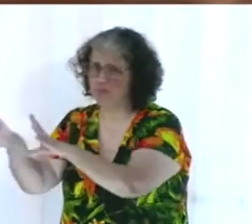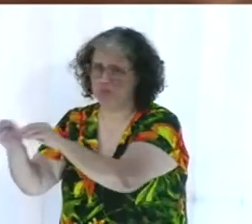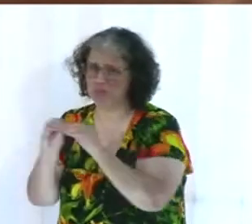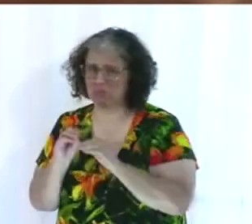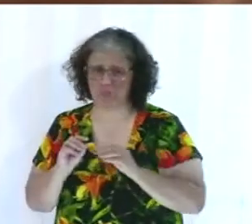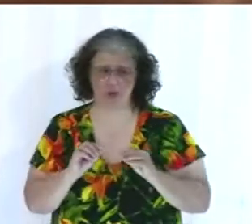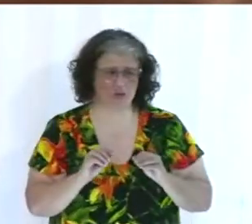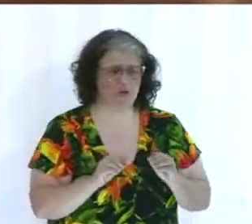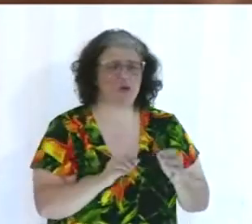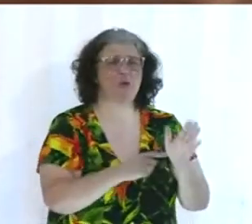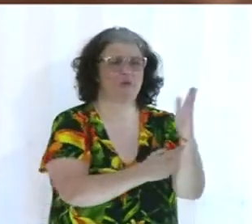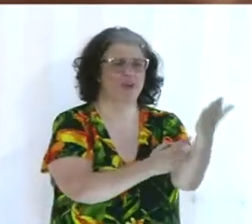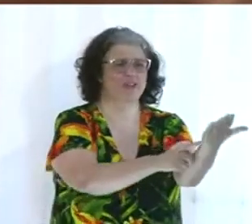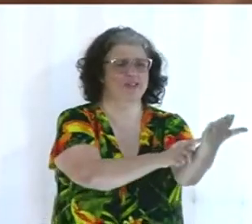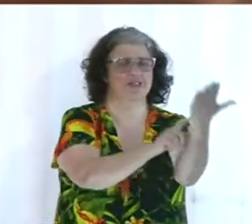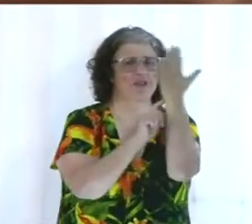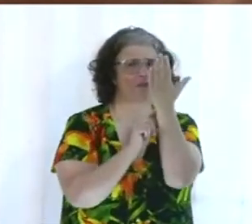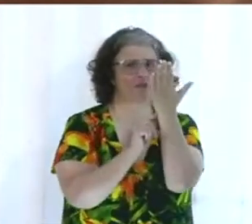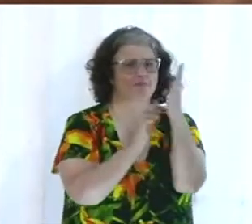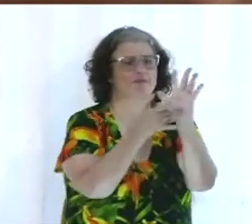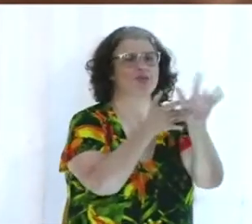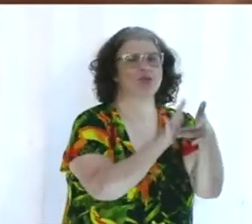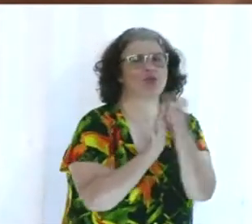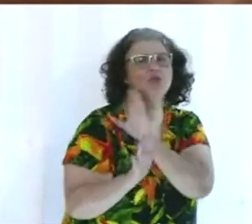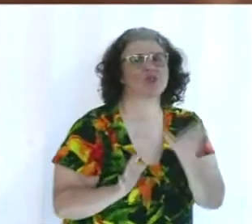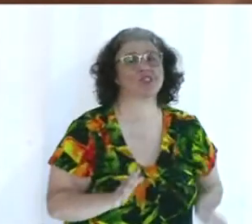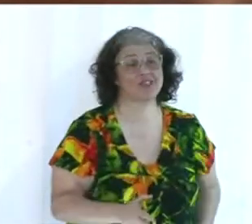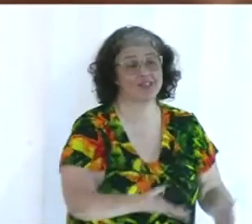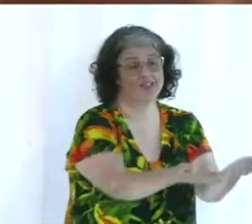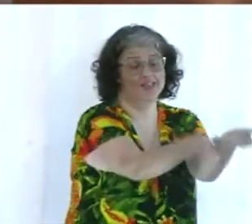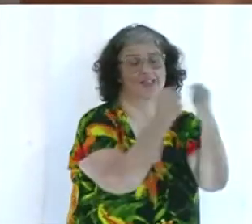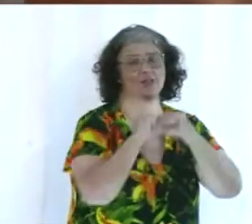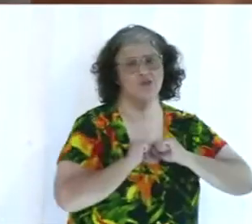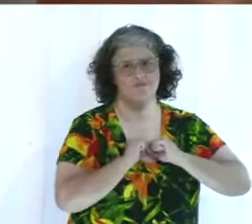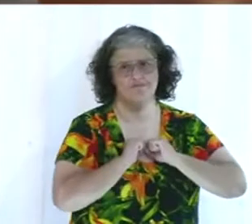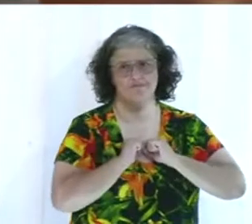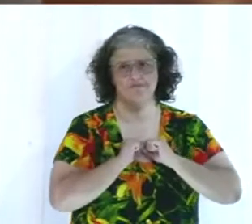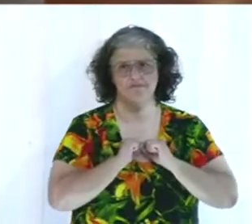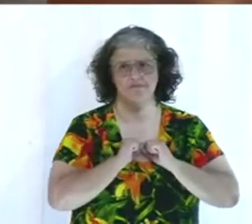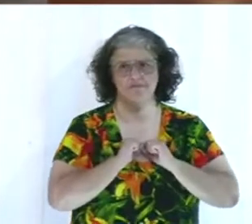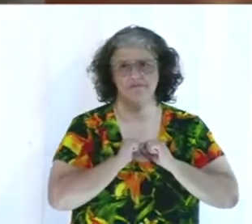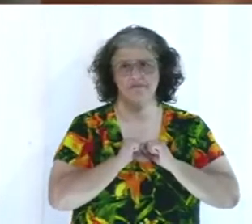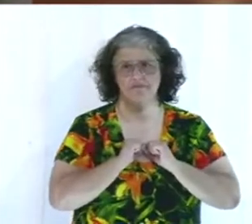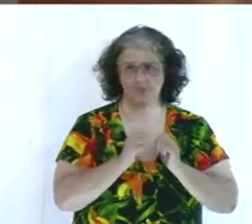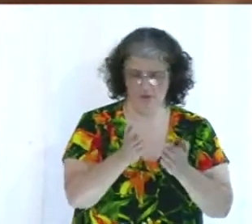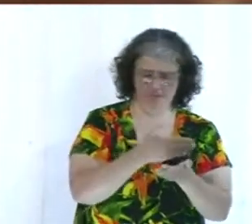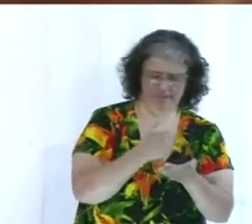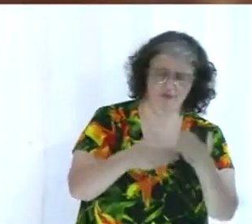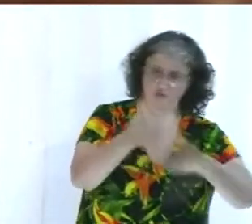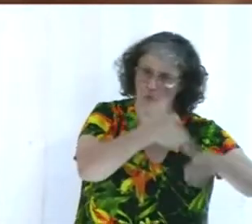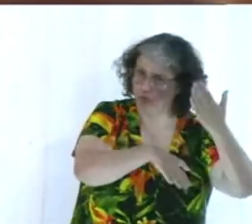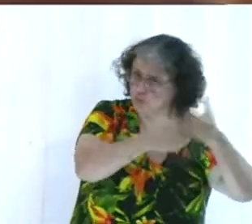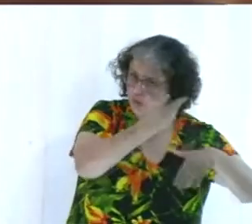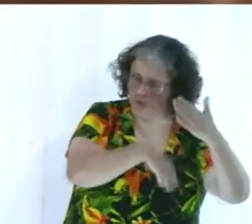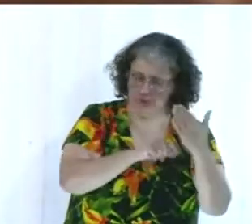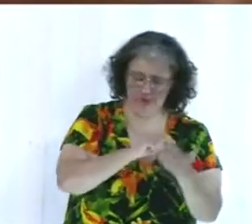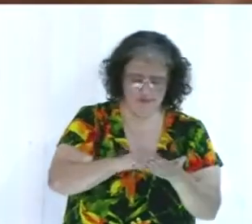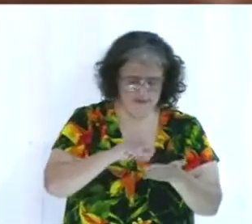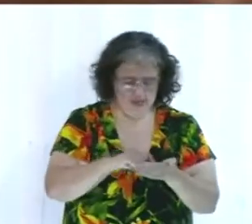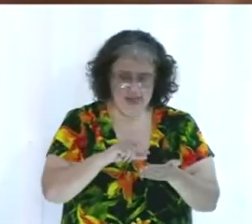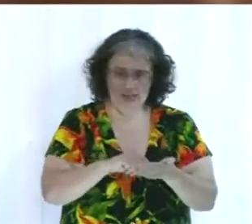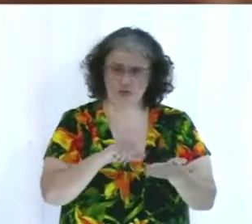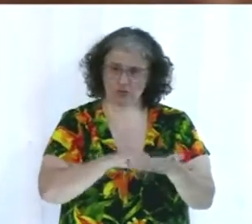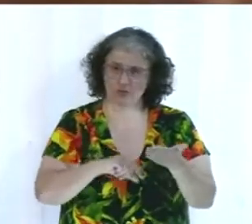mediante revelação de Jesus Cristo. E olha que coisa interessante, volte comigo aí nos primeiros versos dessa carta. Na